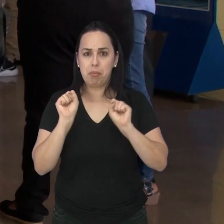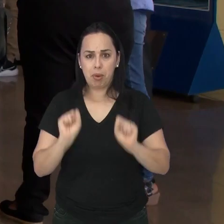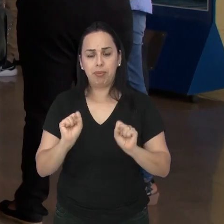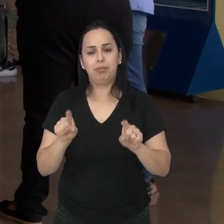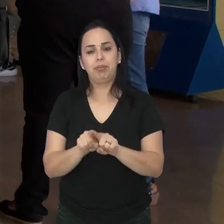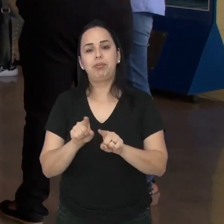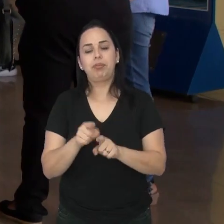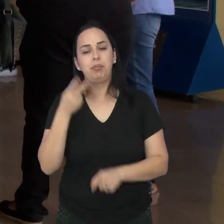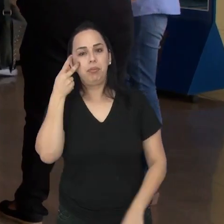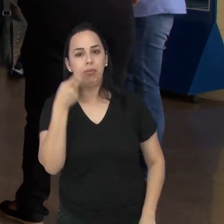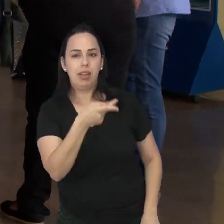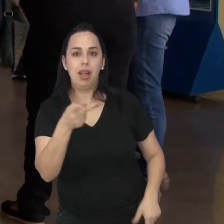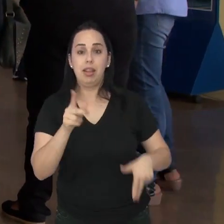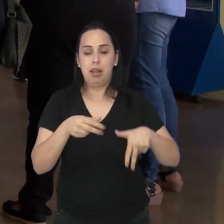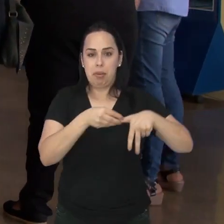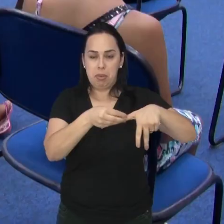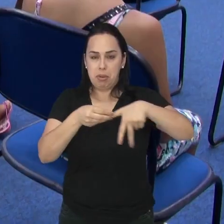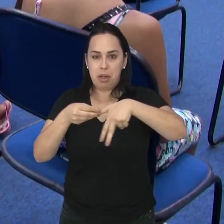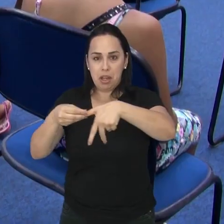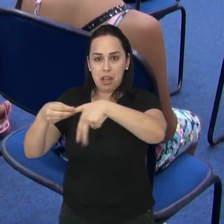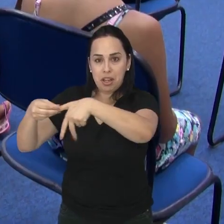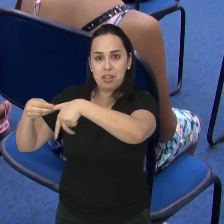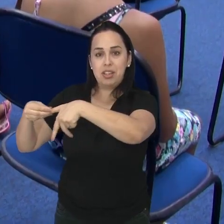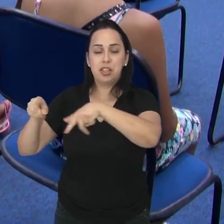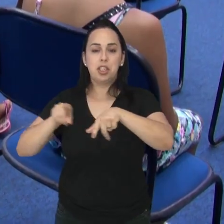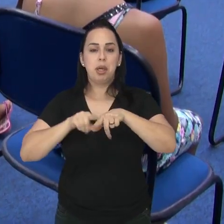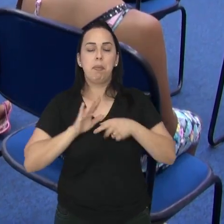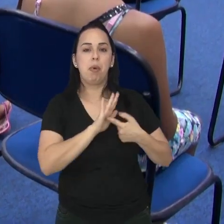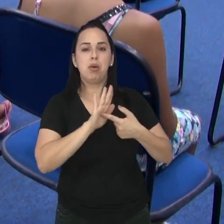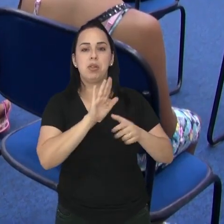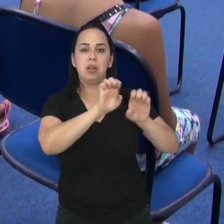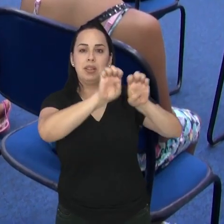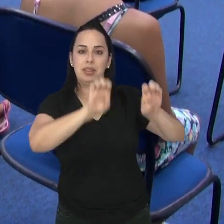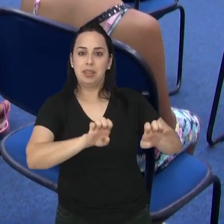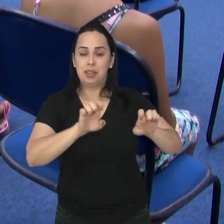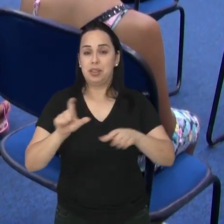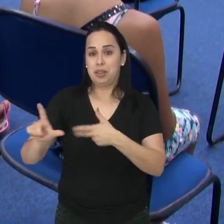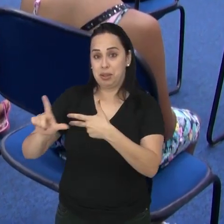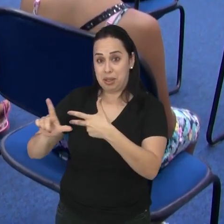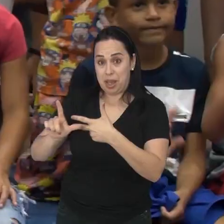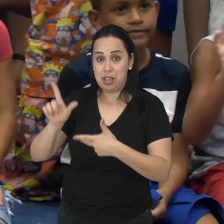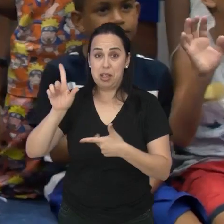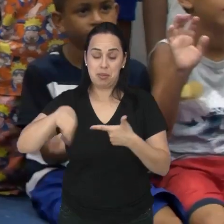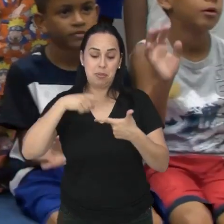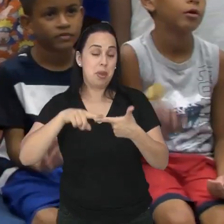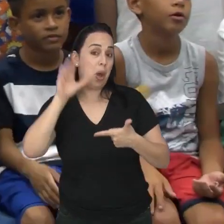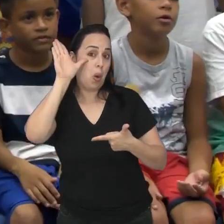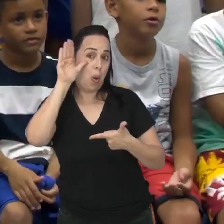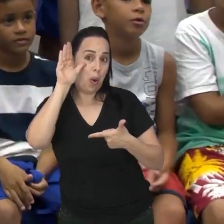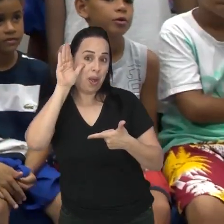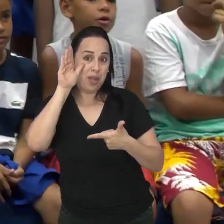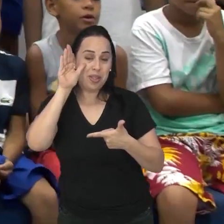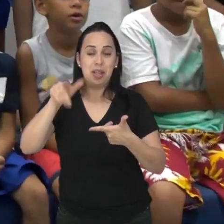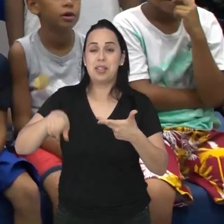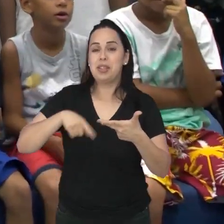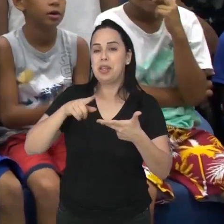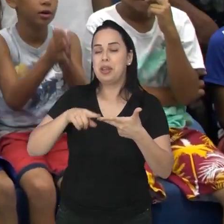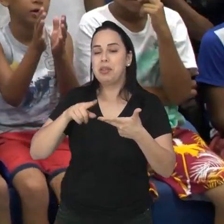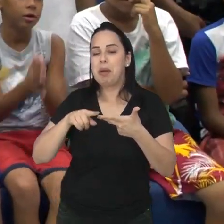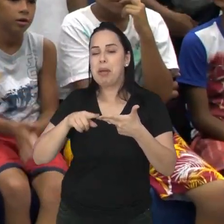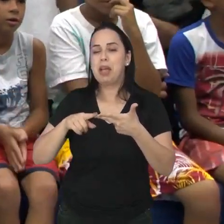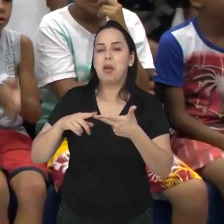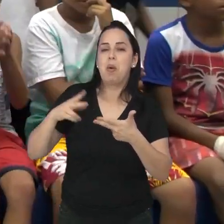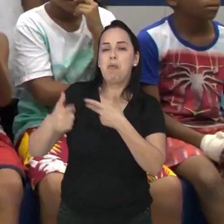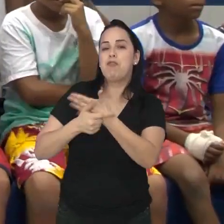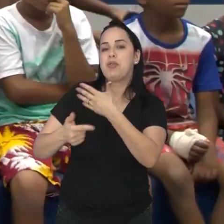iniciativa consiste em uma visita guiada que apresenta toda a estrutura do Legislativo, curiosidades e também o papel